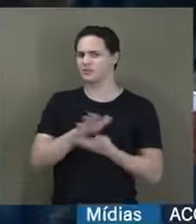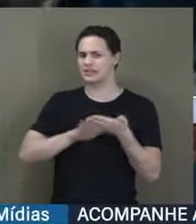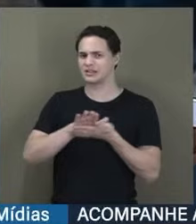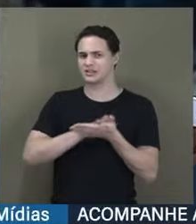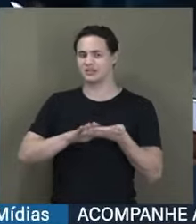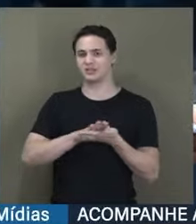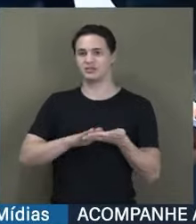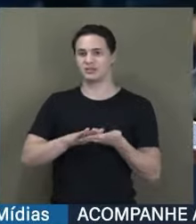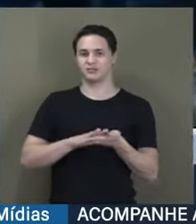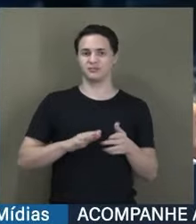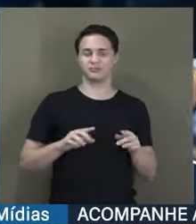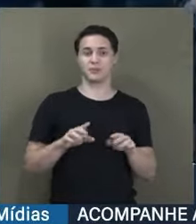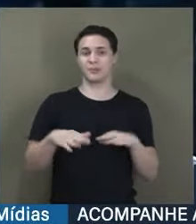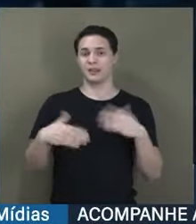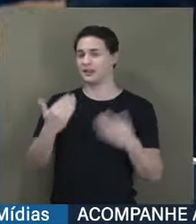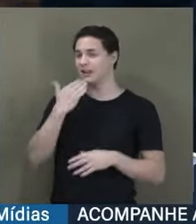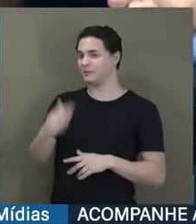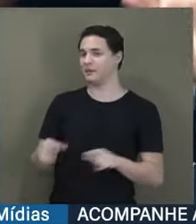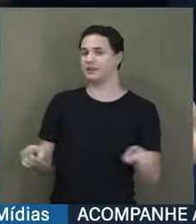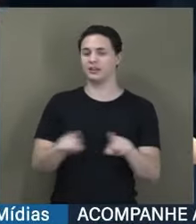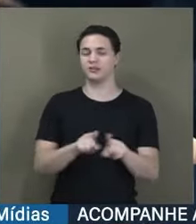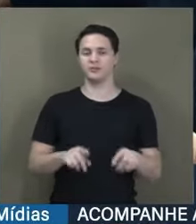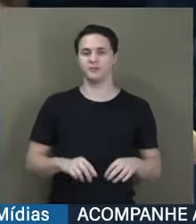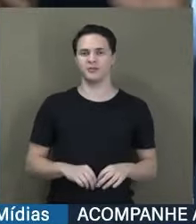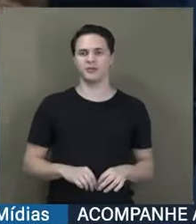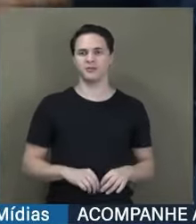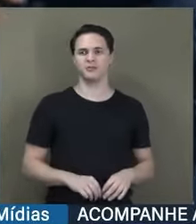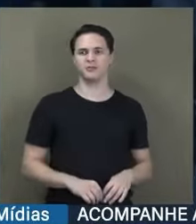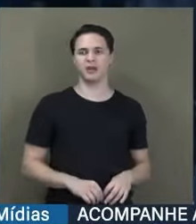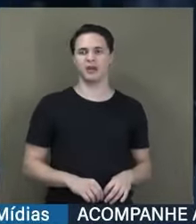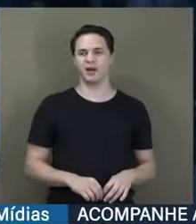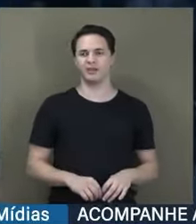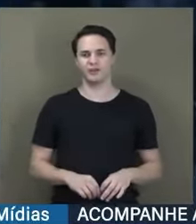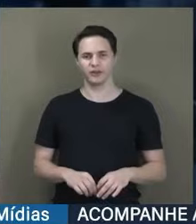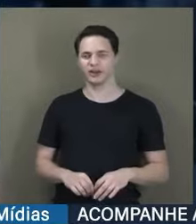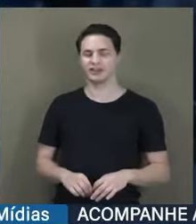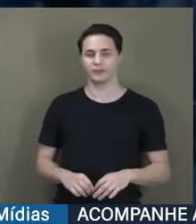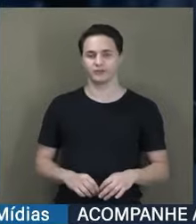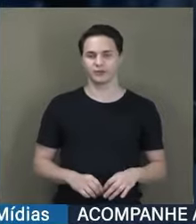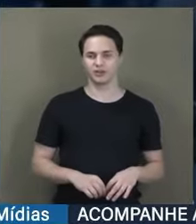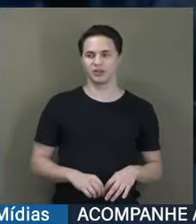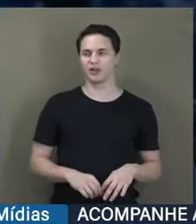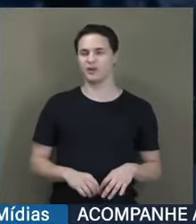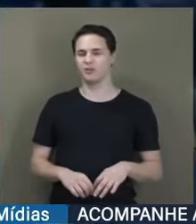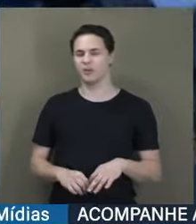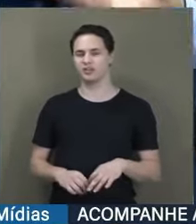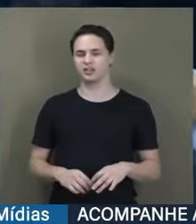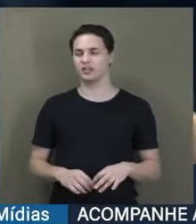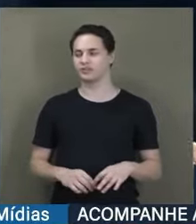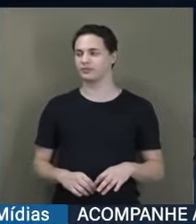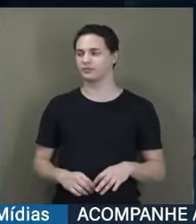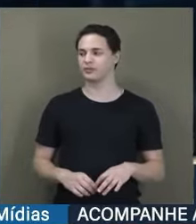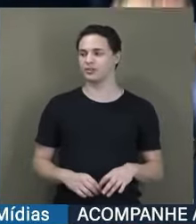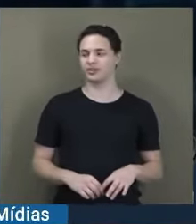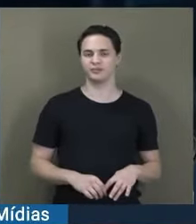senhor, quero lhe pedir, dentre tantas outras situações, isso é a ponta do iceberg. Nós temos aqui, eu vou usar a tribuna